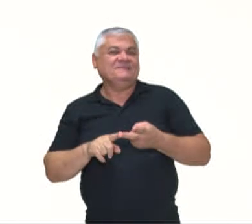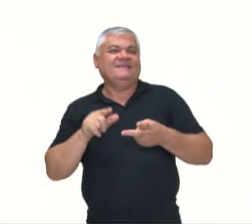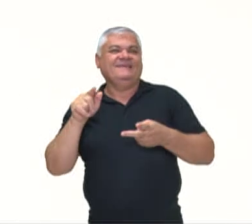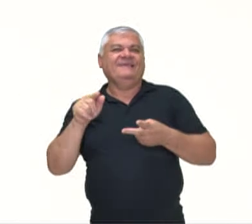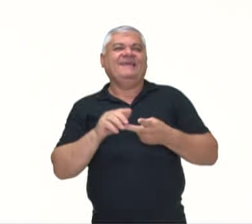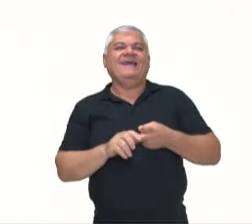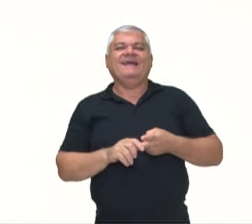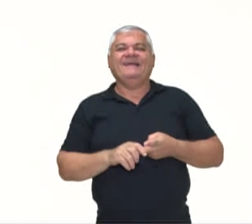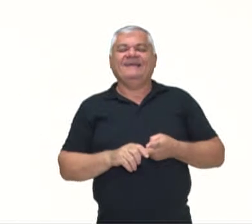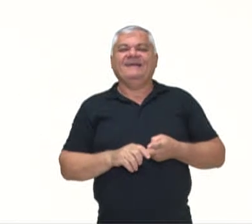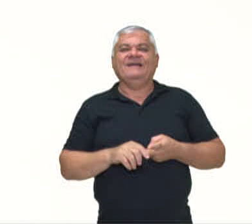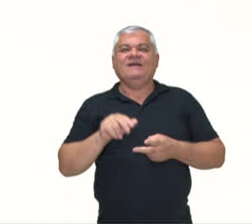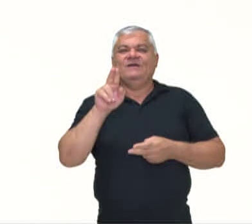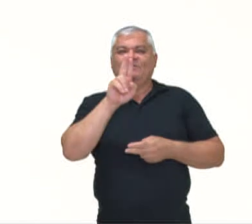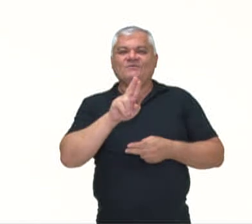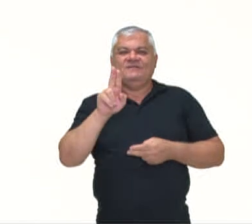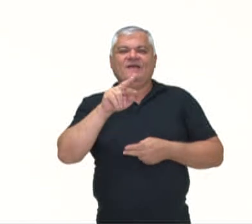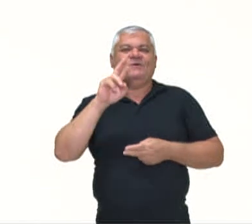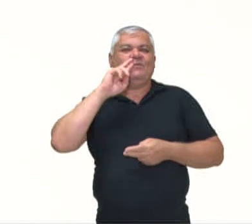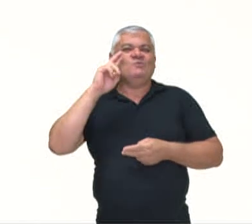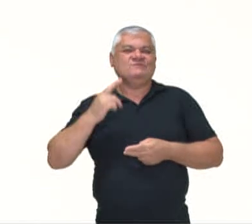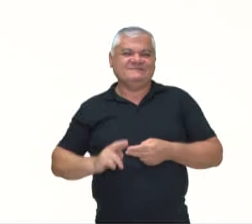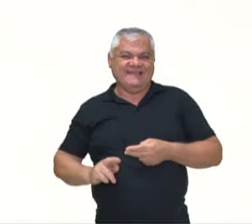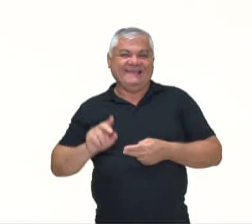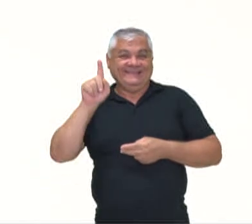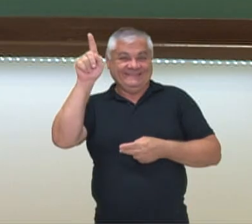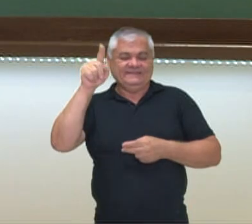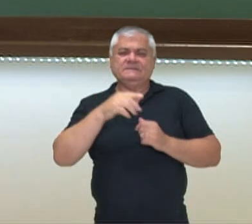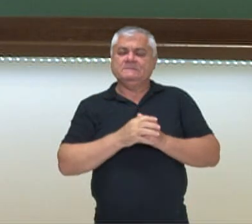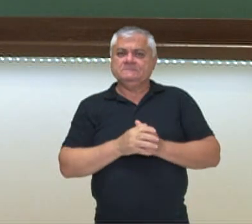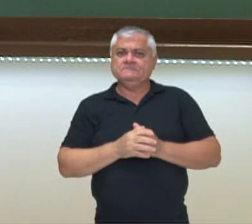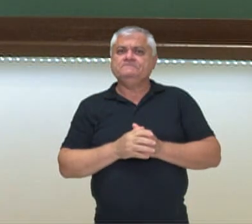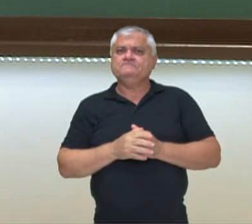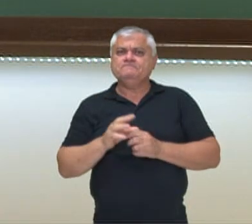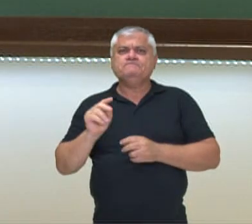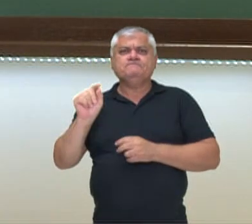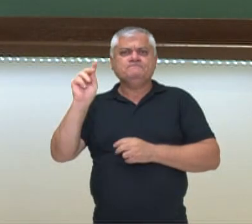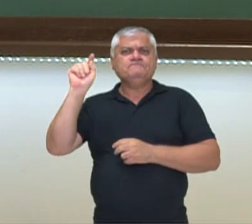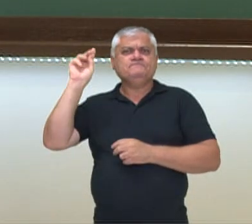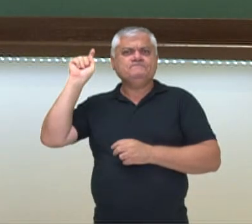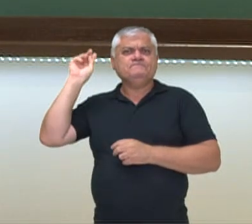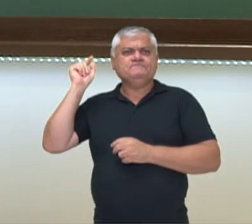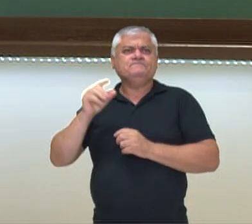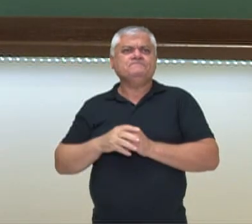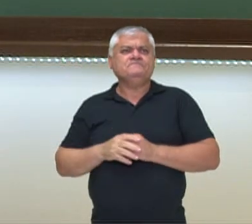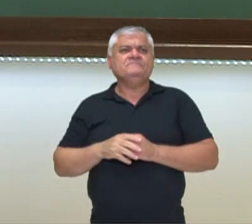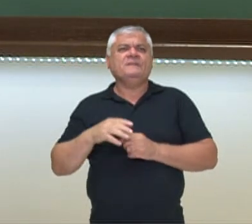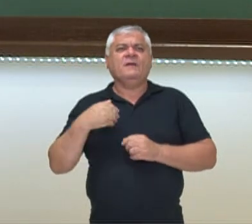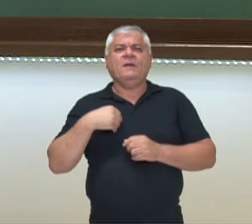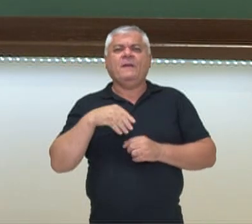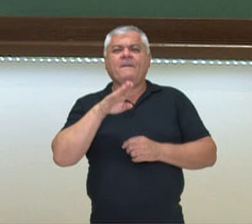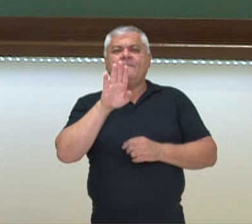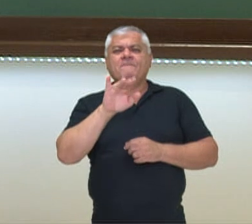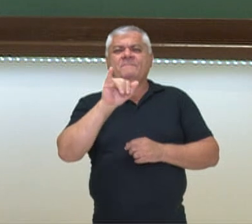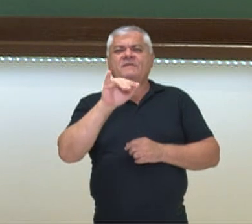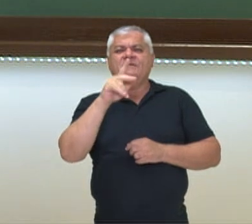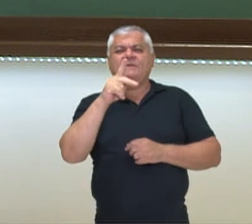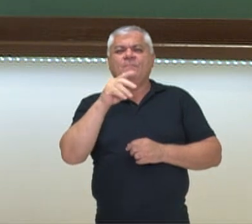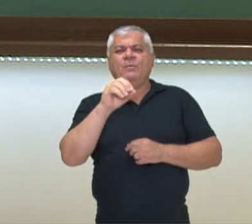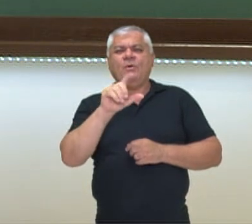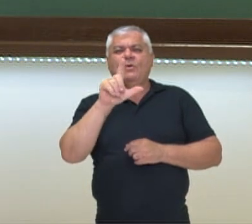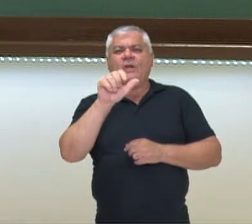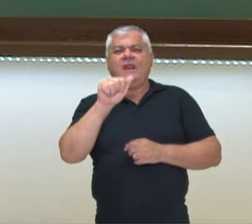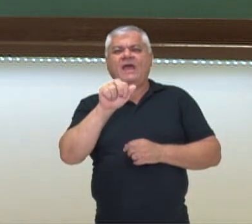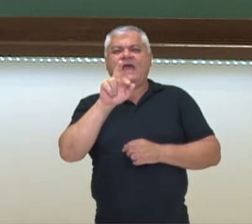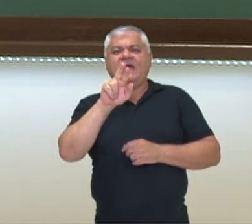América e União Soviética. Por isso que na época se fala entre bipolarização.